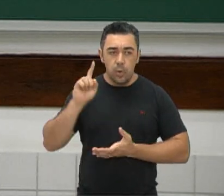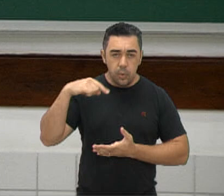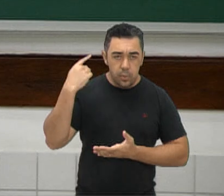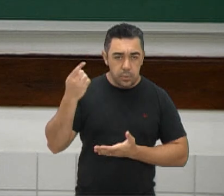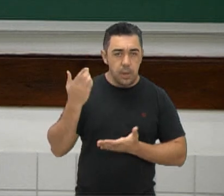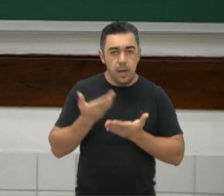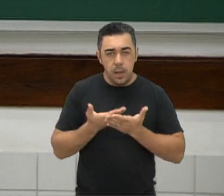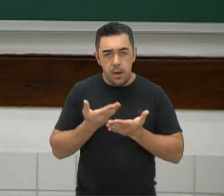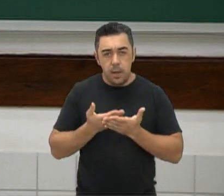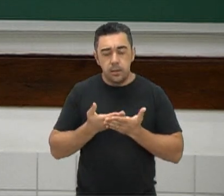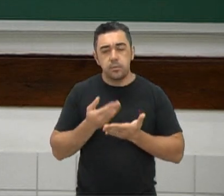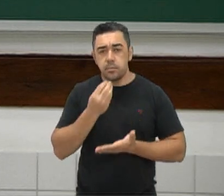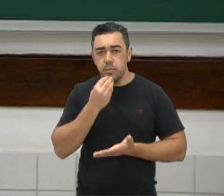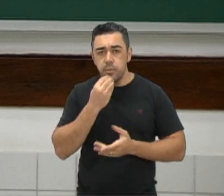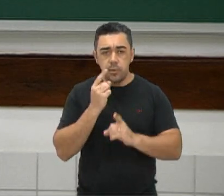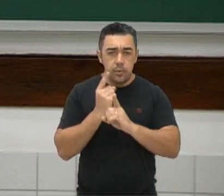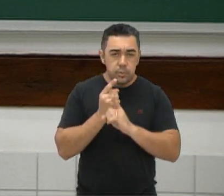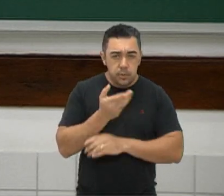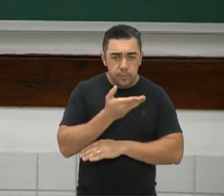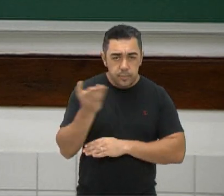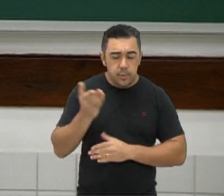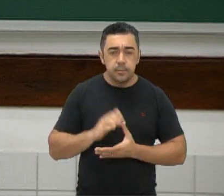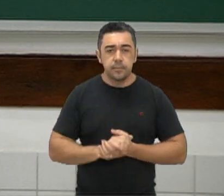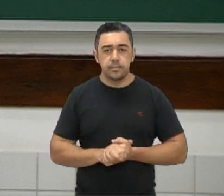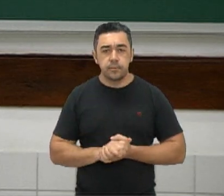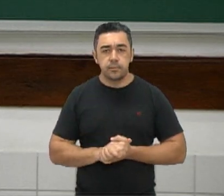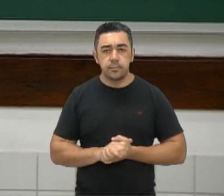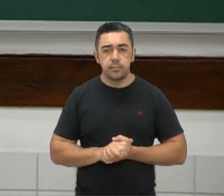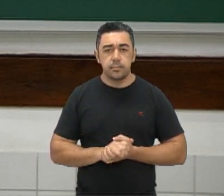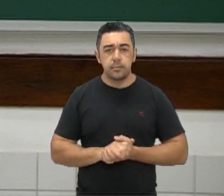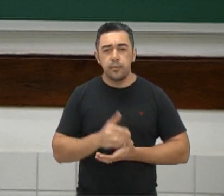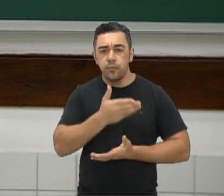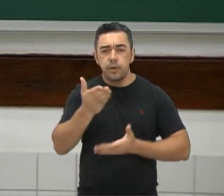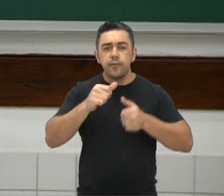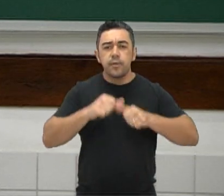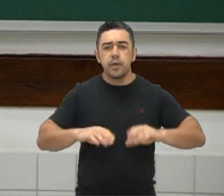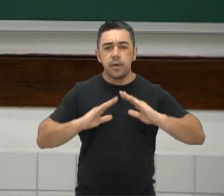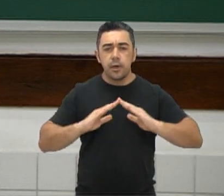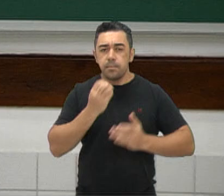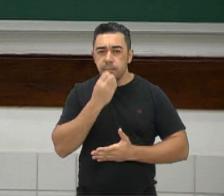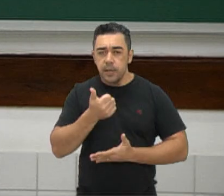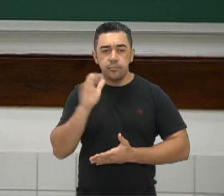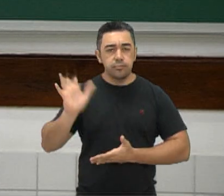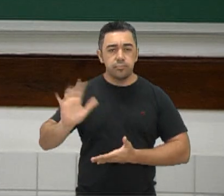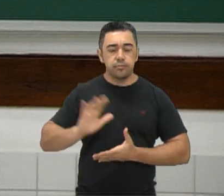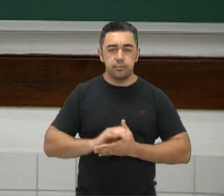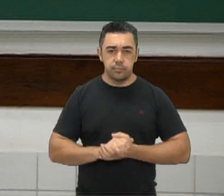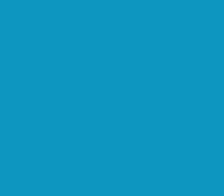próxima oportunidade, hasta a próxima classe. Quédense bem e tchau!